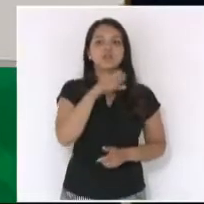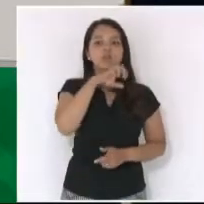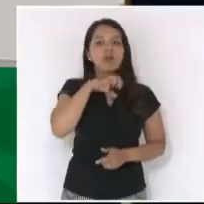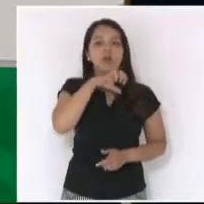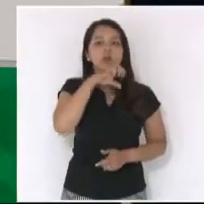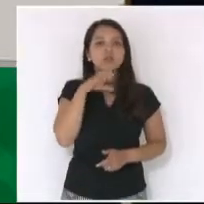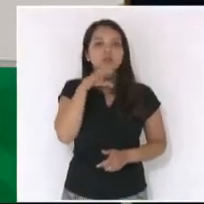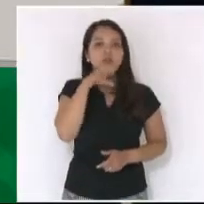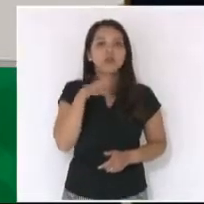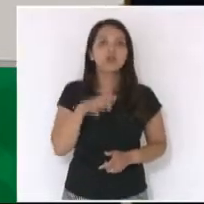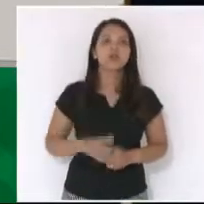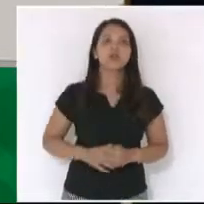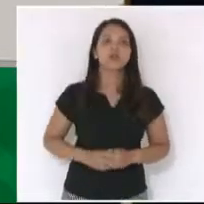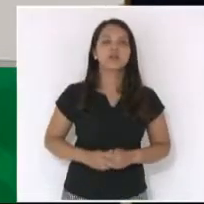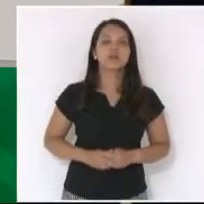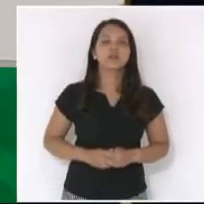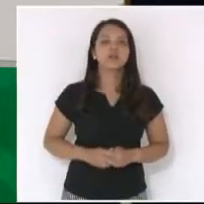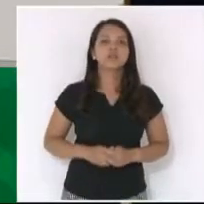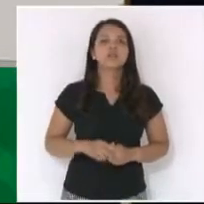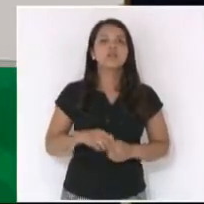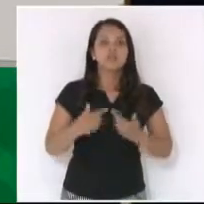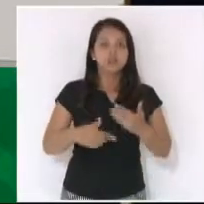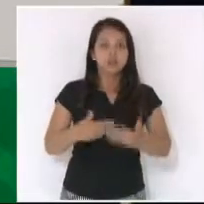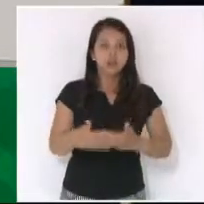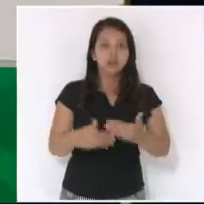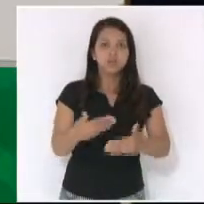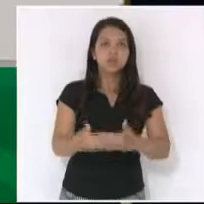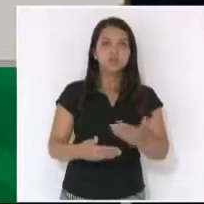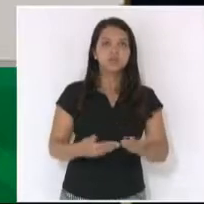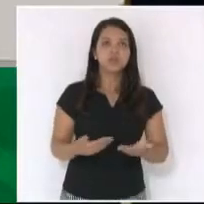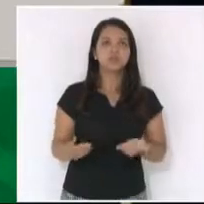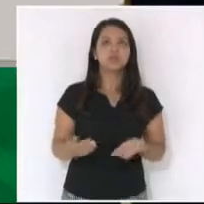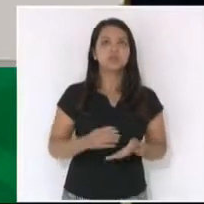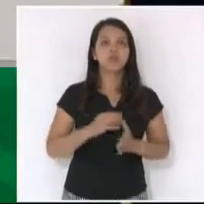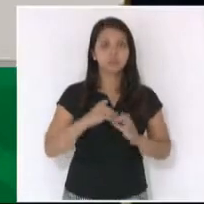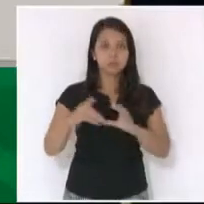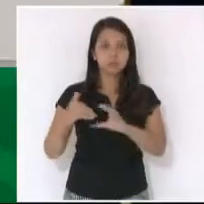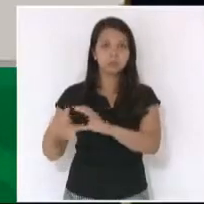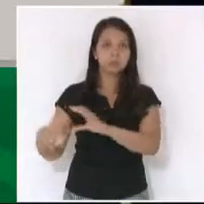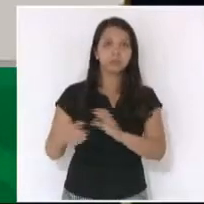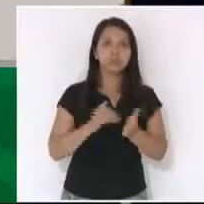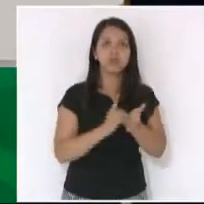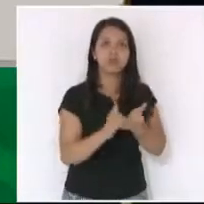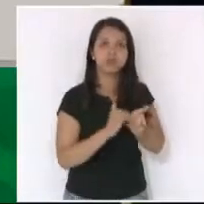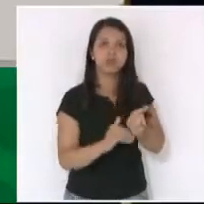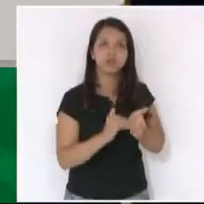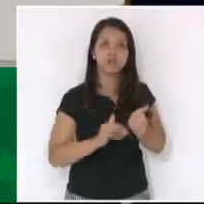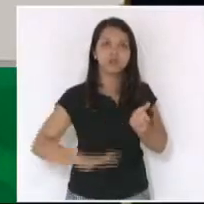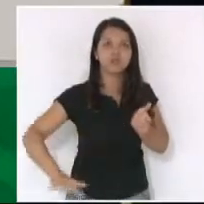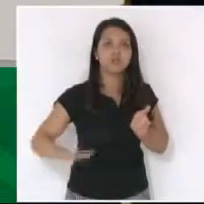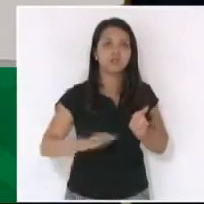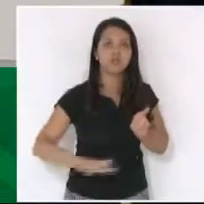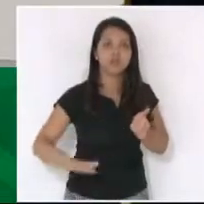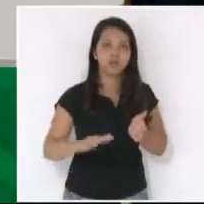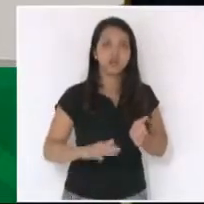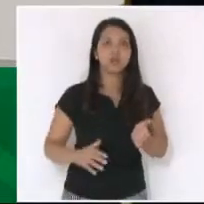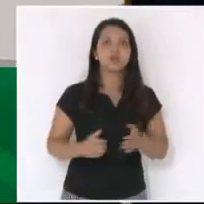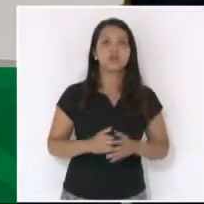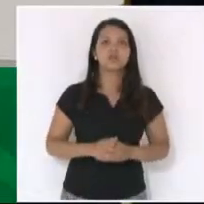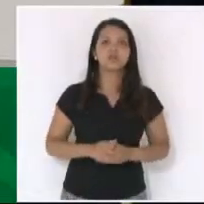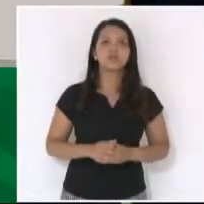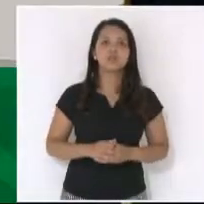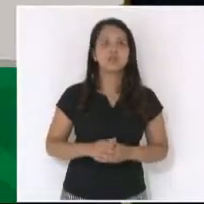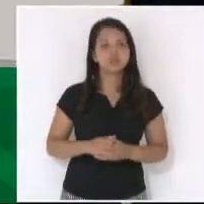uma parte da desativação das secretarias regionais e com certeza nós seremos